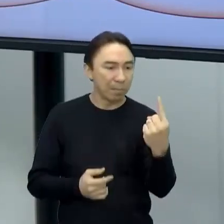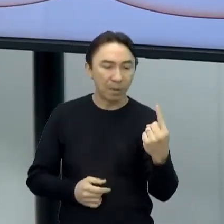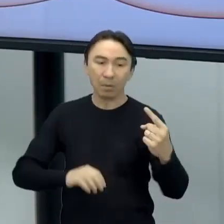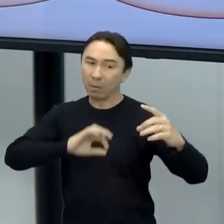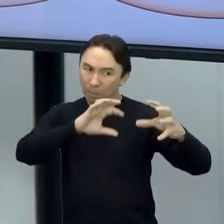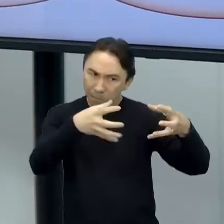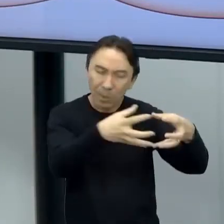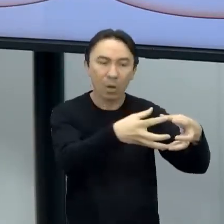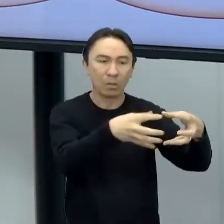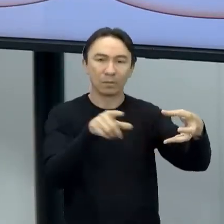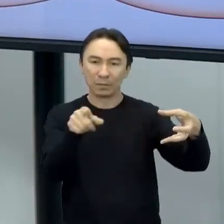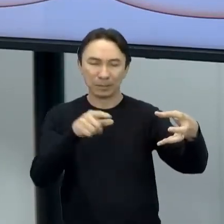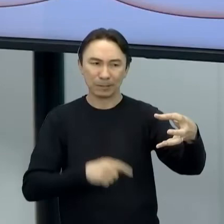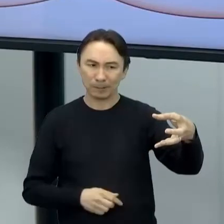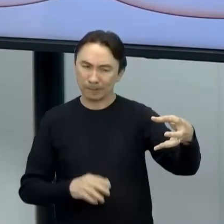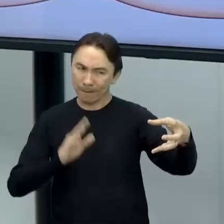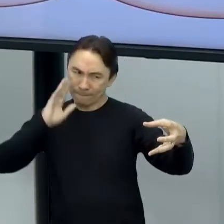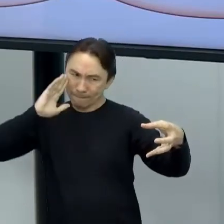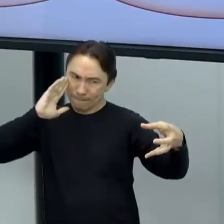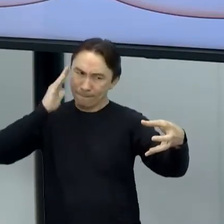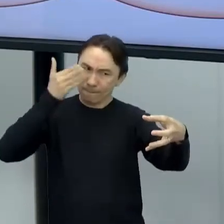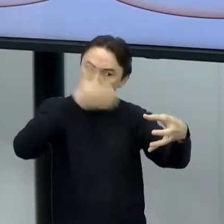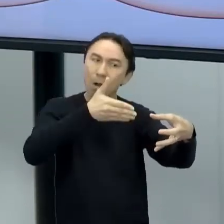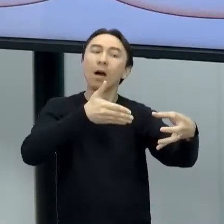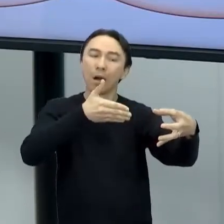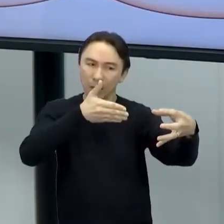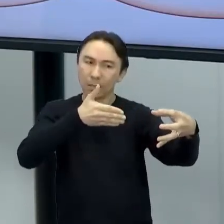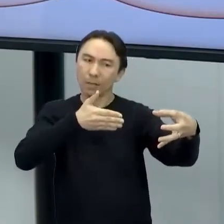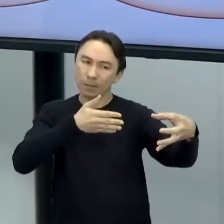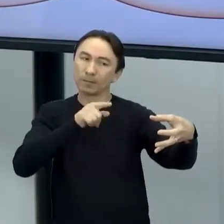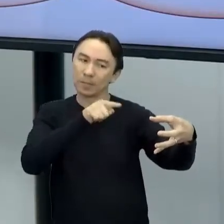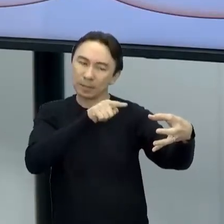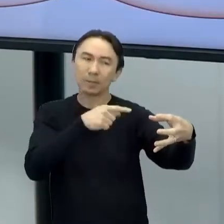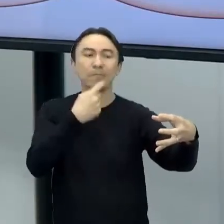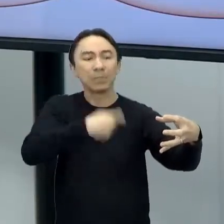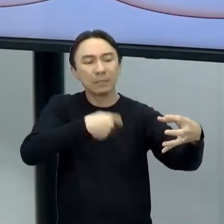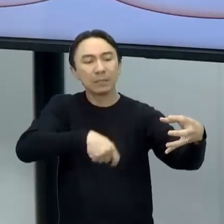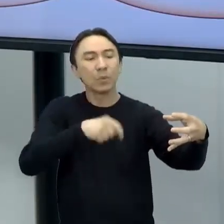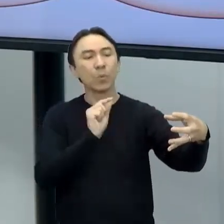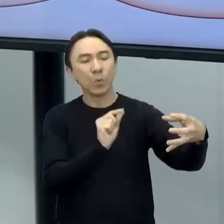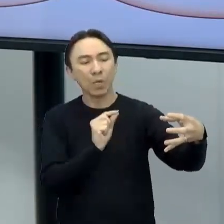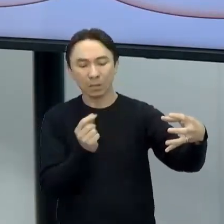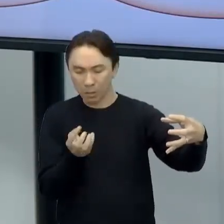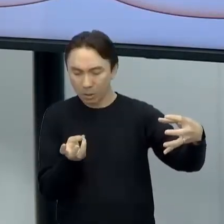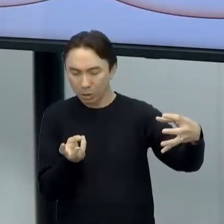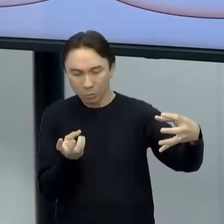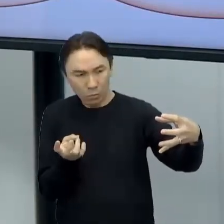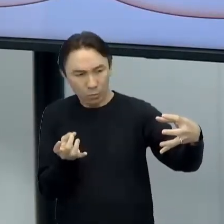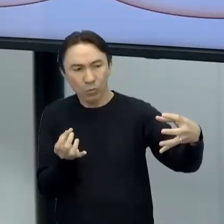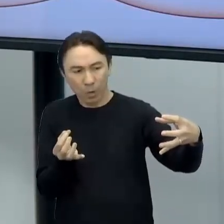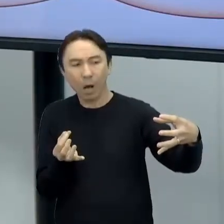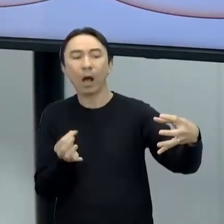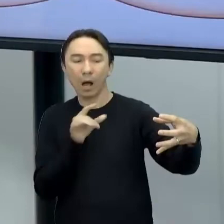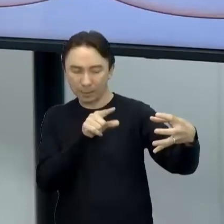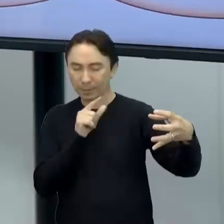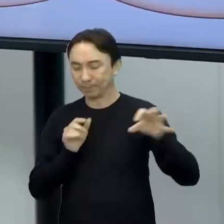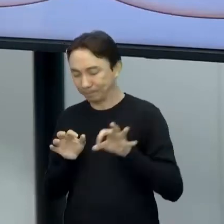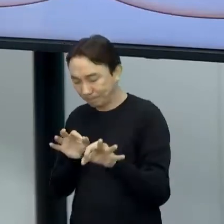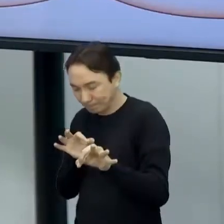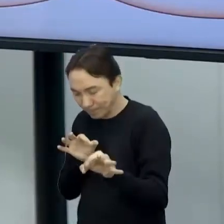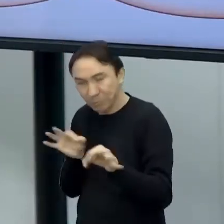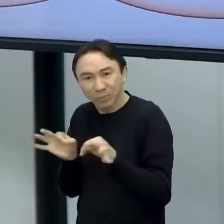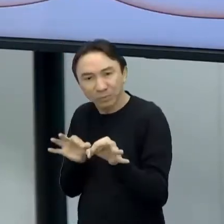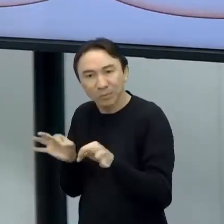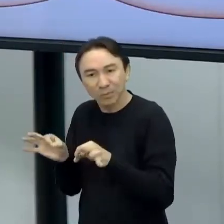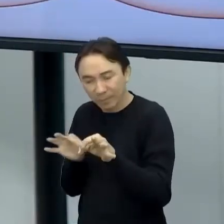conversar, você entender o que eles precisam, vocês vão começar a desenvolver, a analisar e a